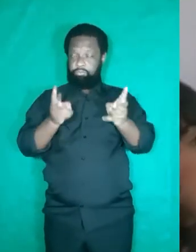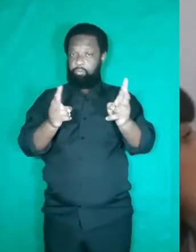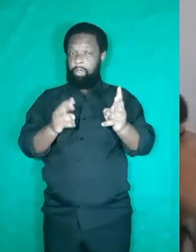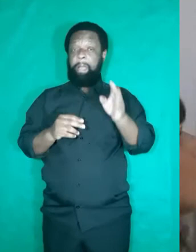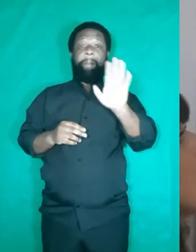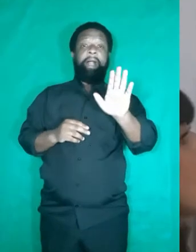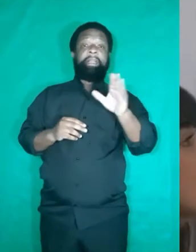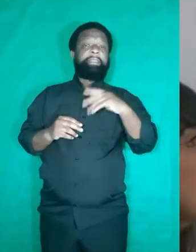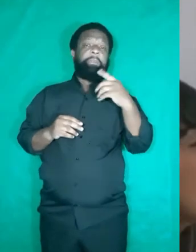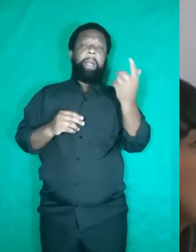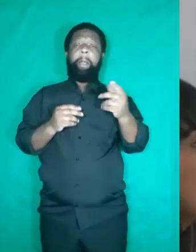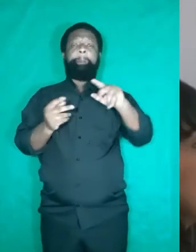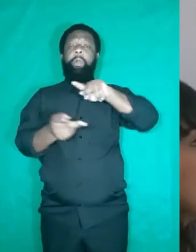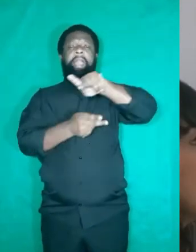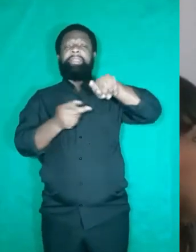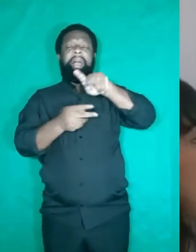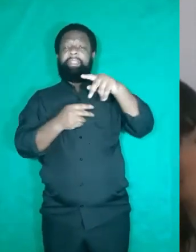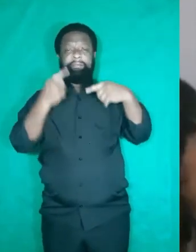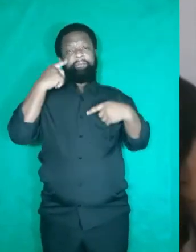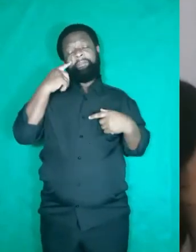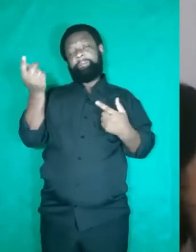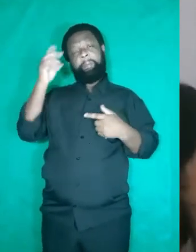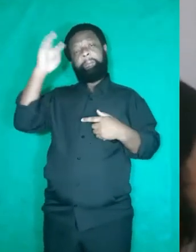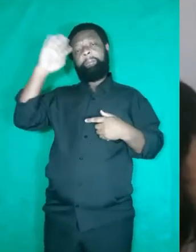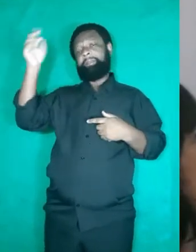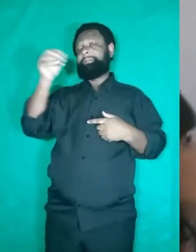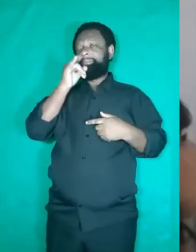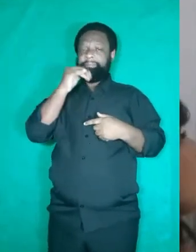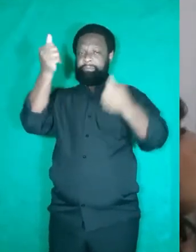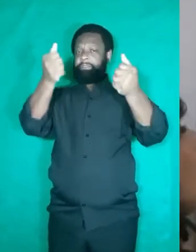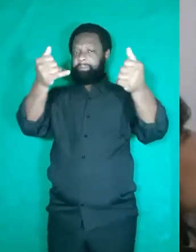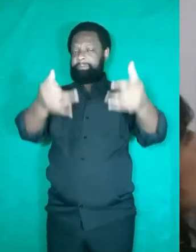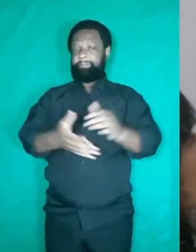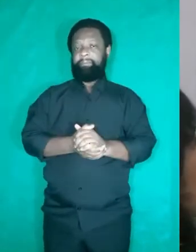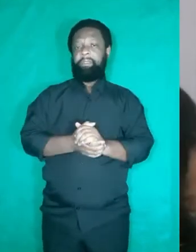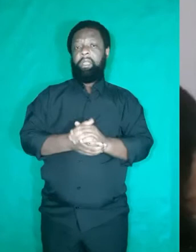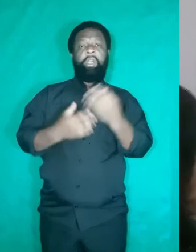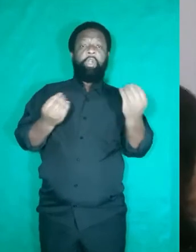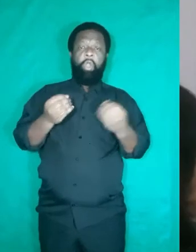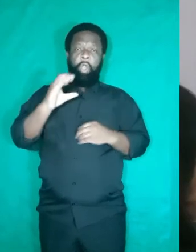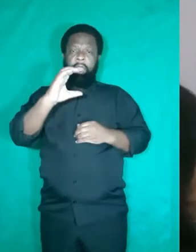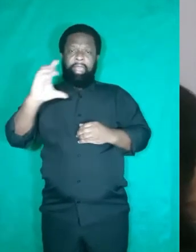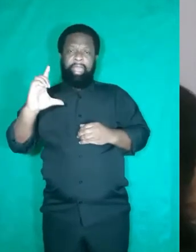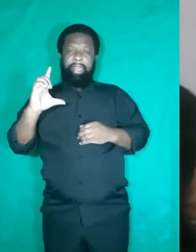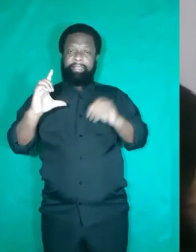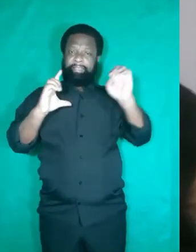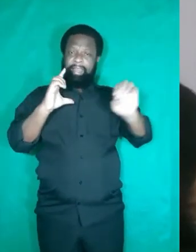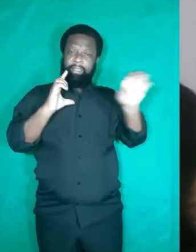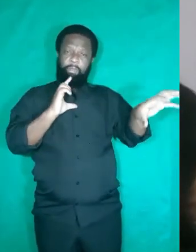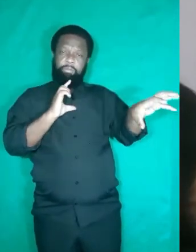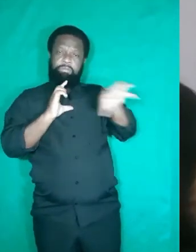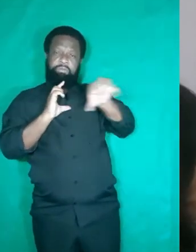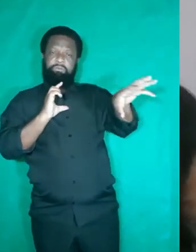diatômica, mas em relação à polaridade da molécula, vamos pensar no seguinte: como o cloro está puxando os elétrons